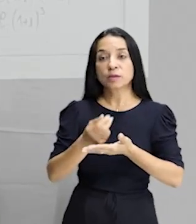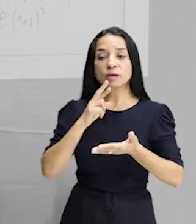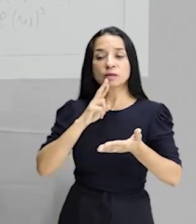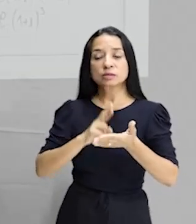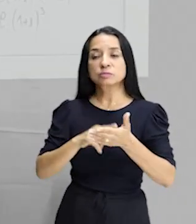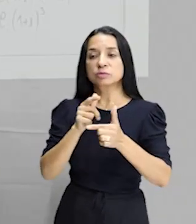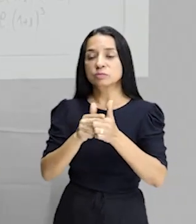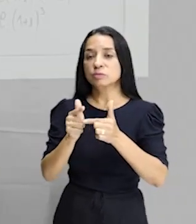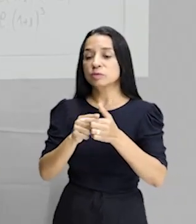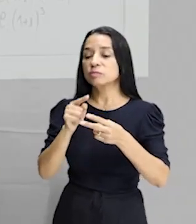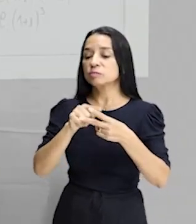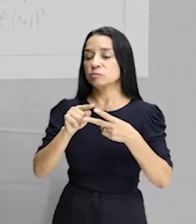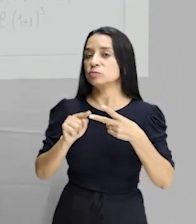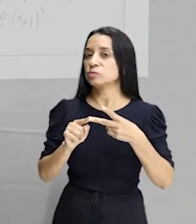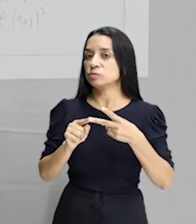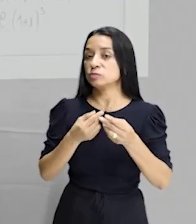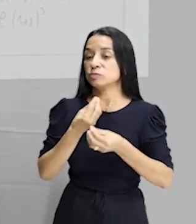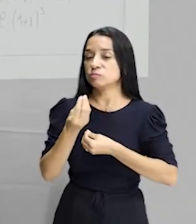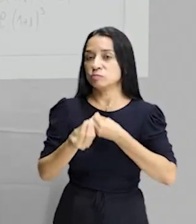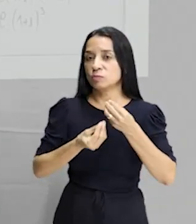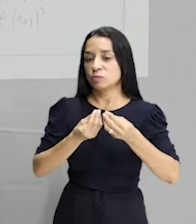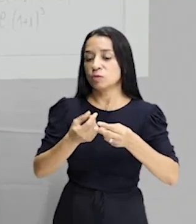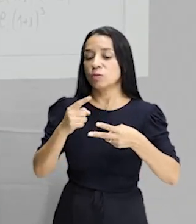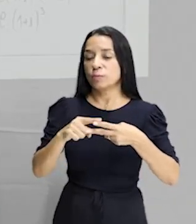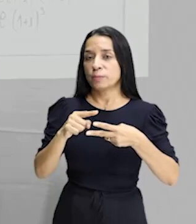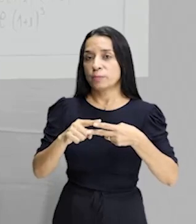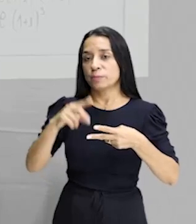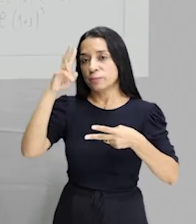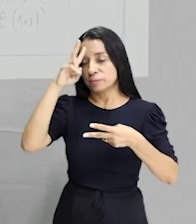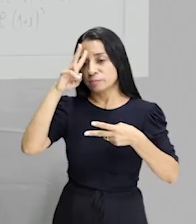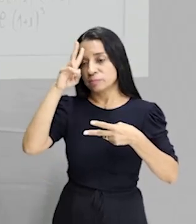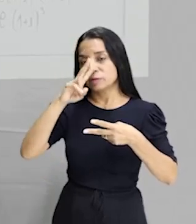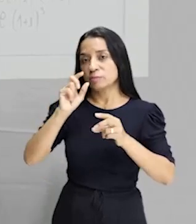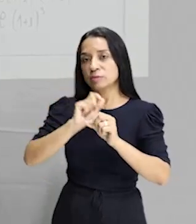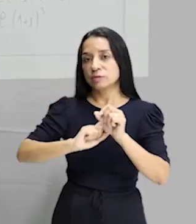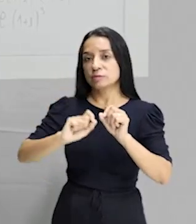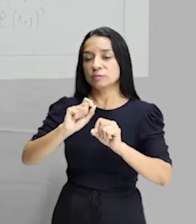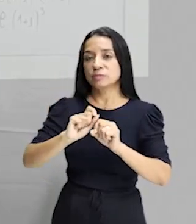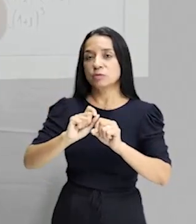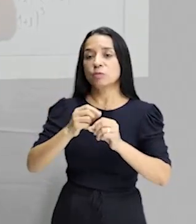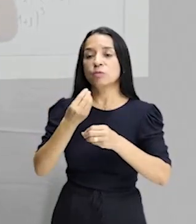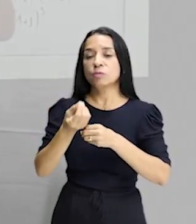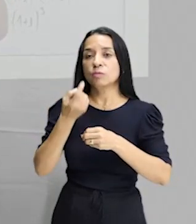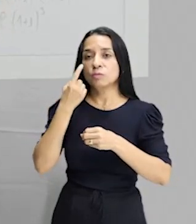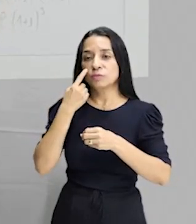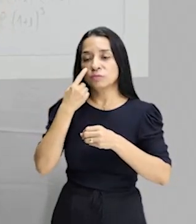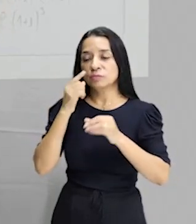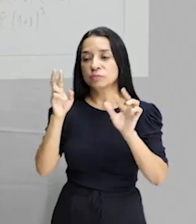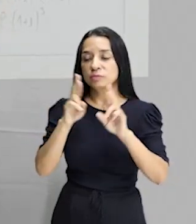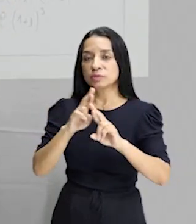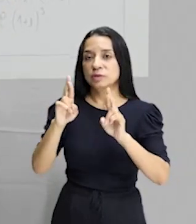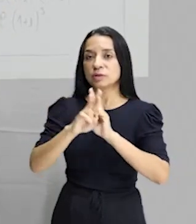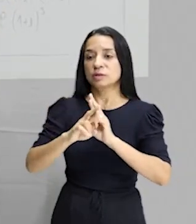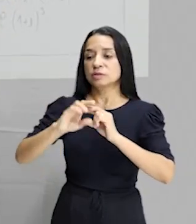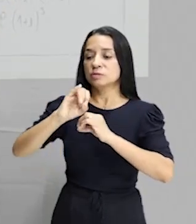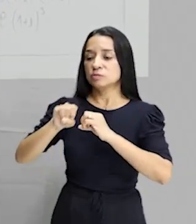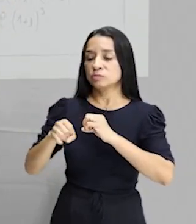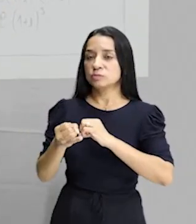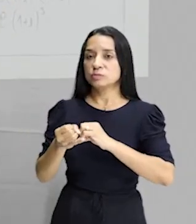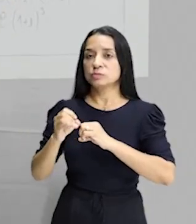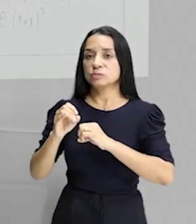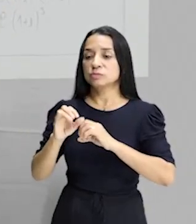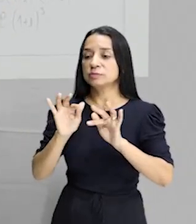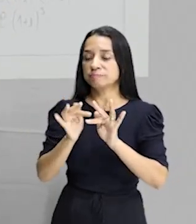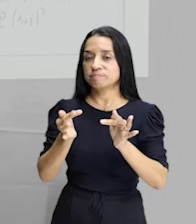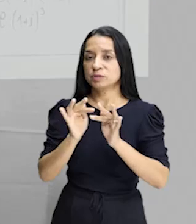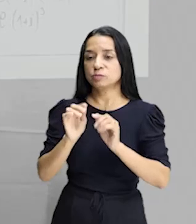de duas maneiras tá uma a gente vai relembrar como nós vimos a relação do juros simples né então o que que a gente vai